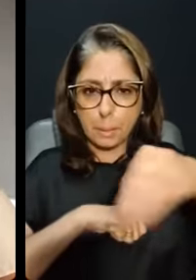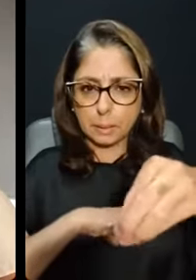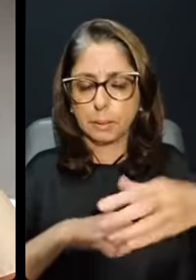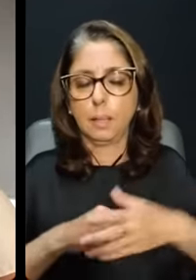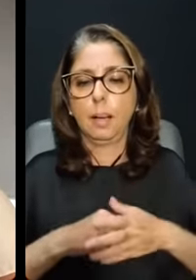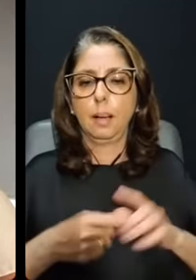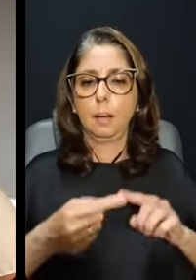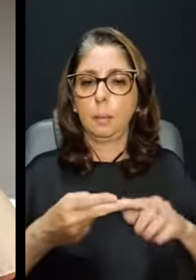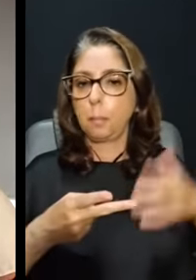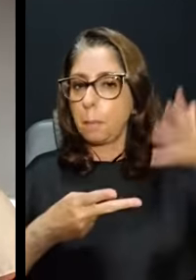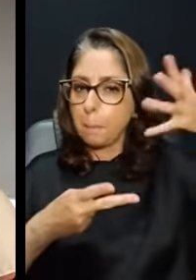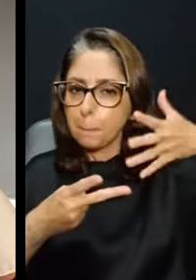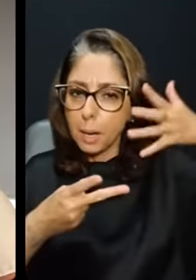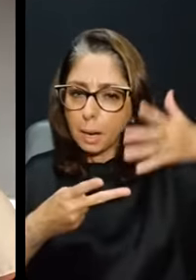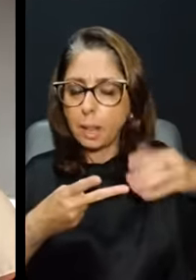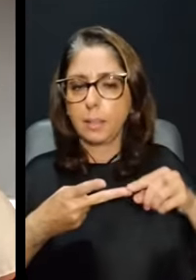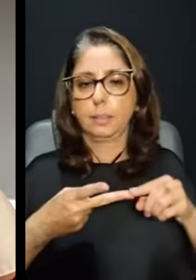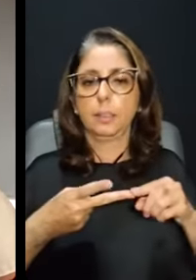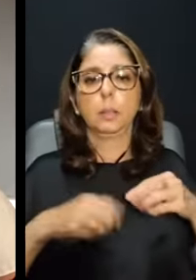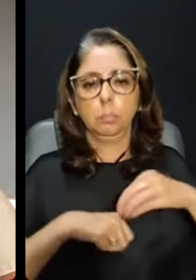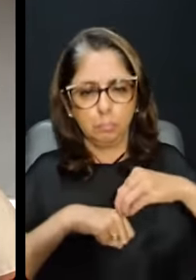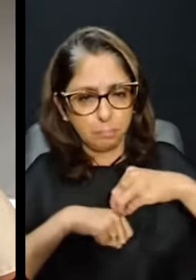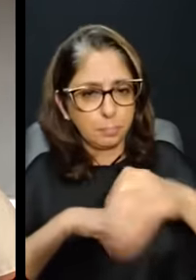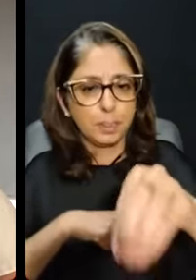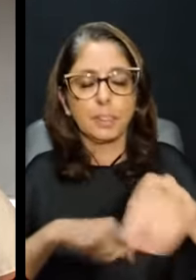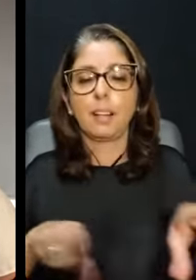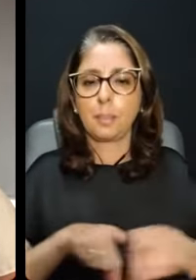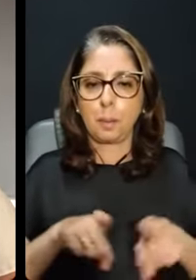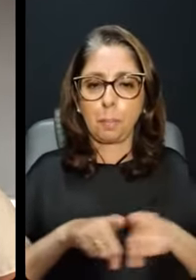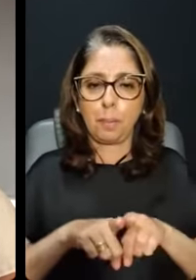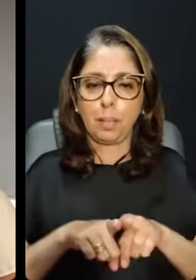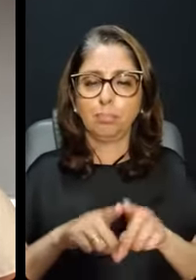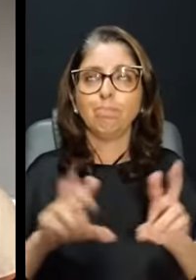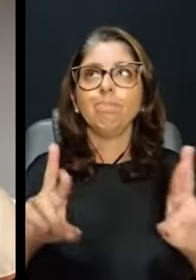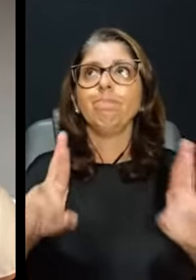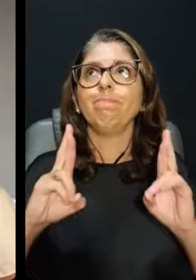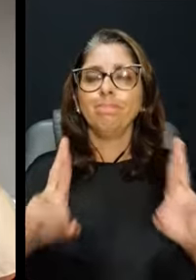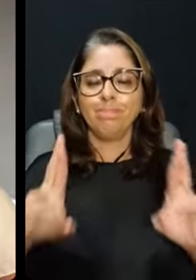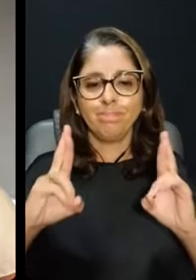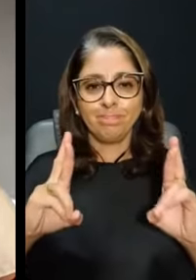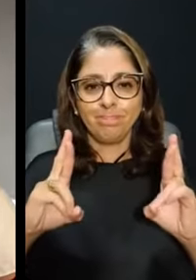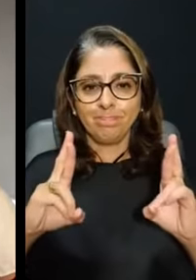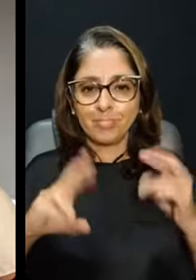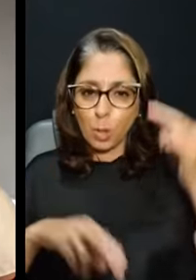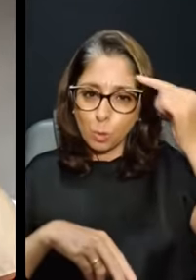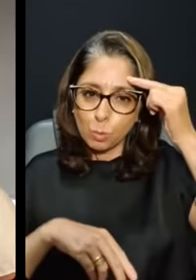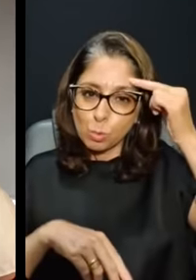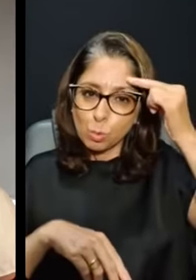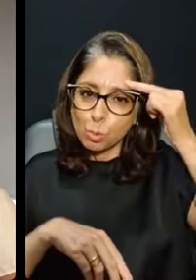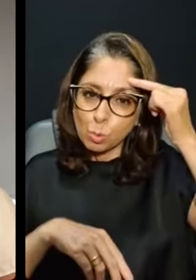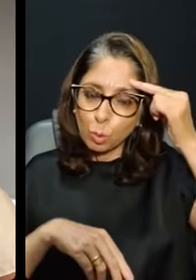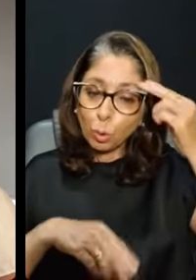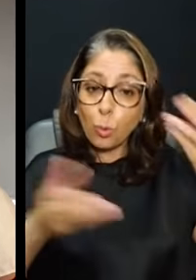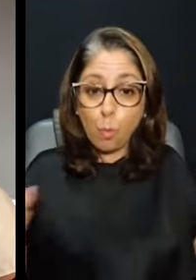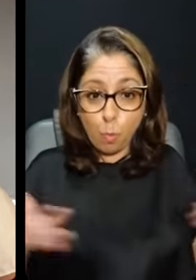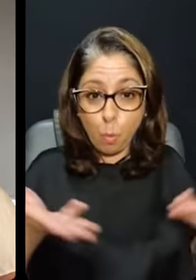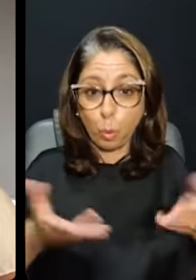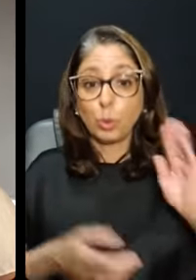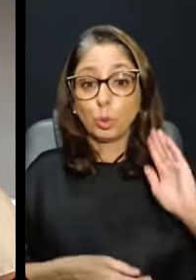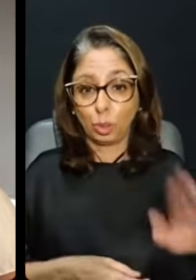eu enxergo muito isso como um sonho que já se faz presente, já se